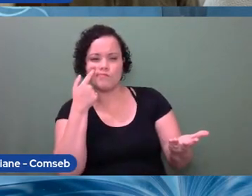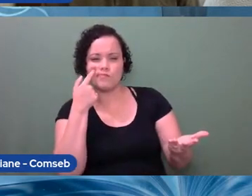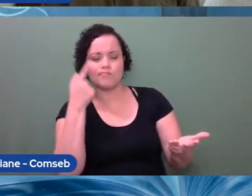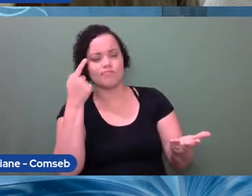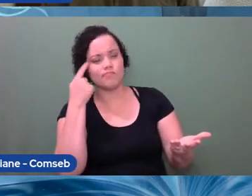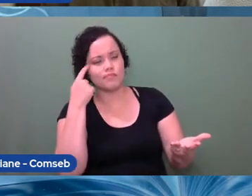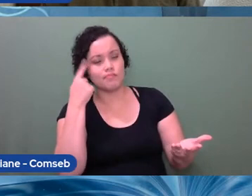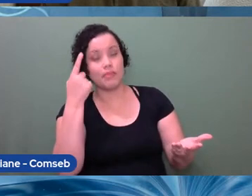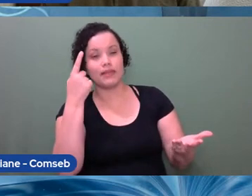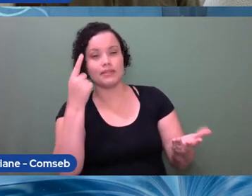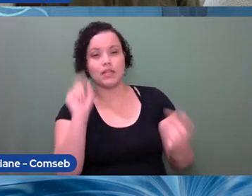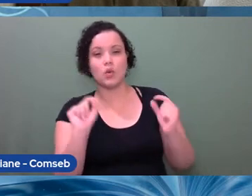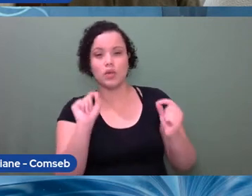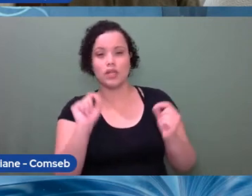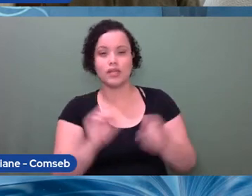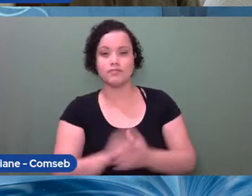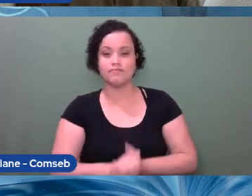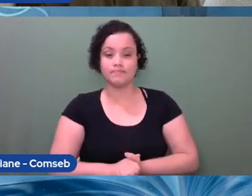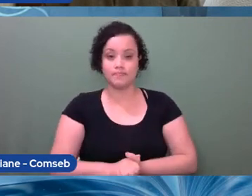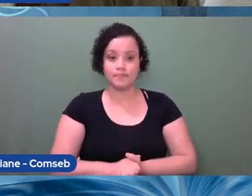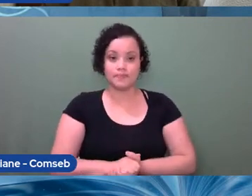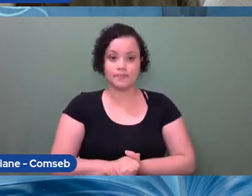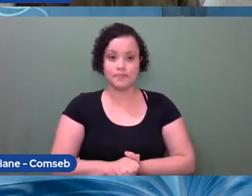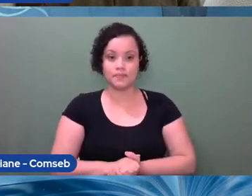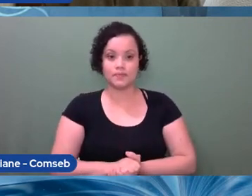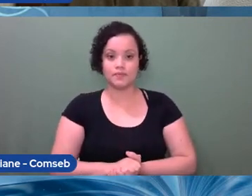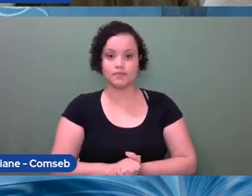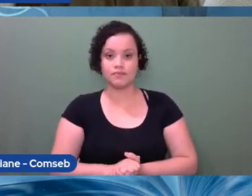Eu, para não ser